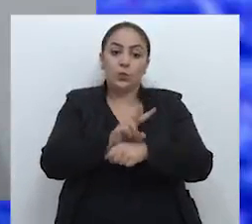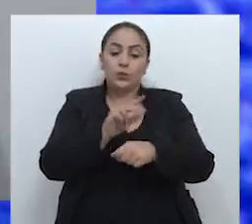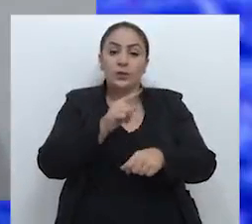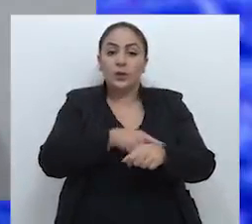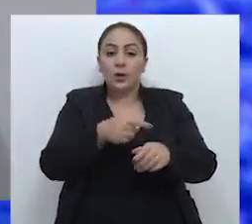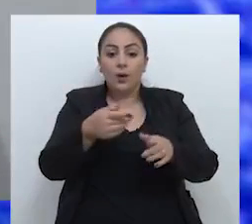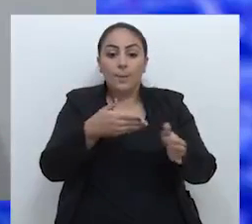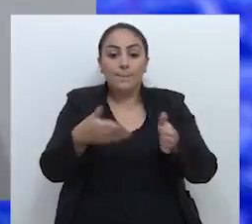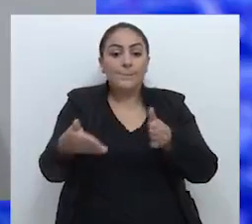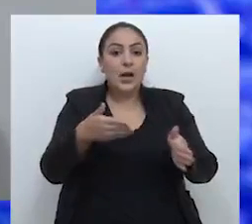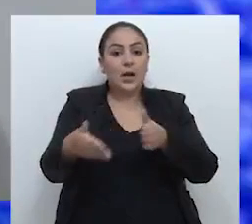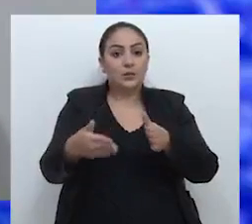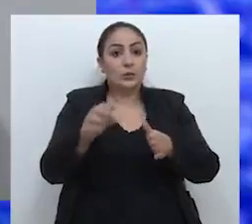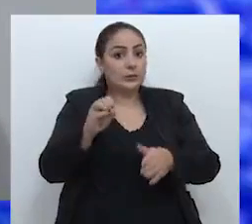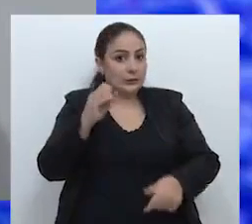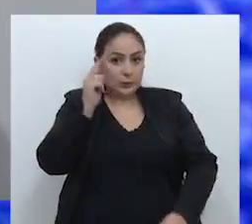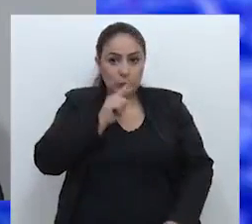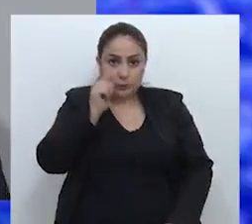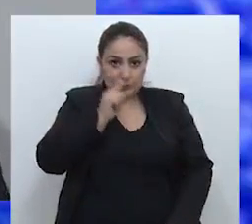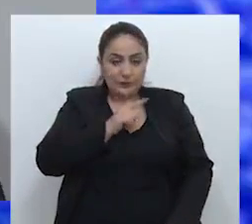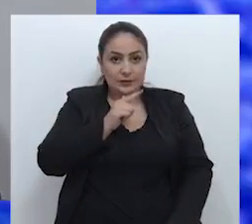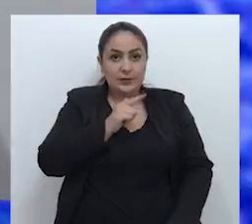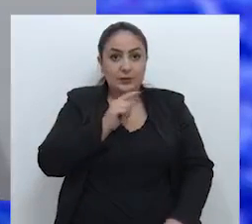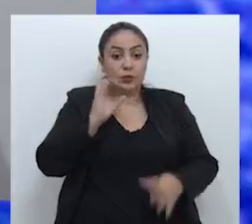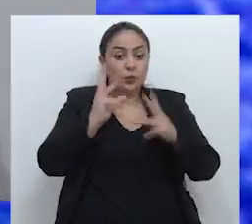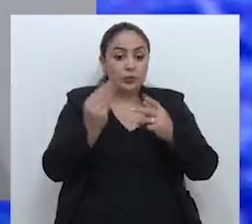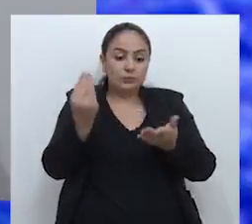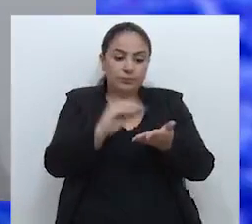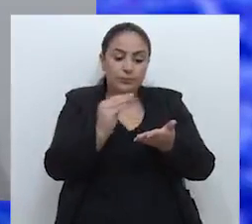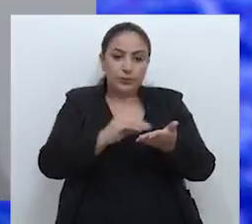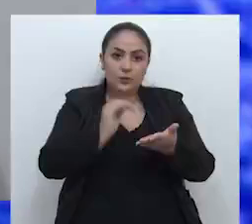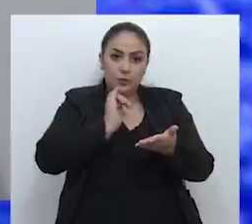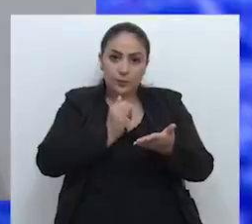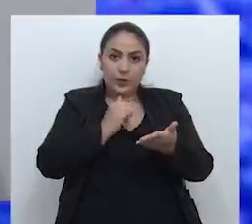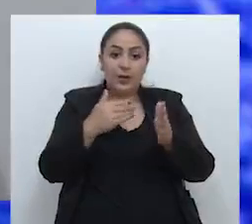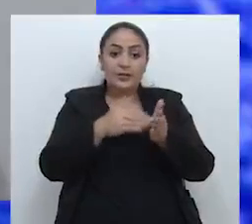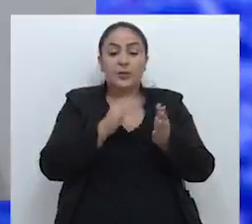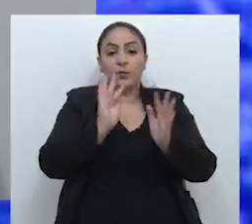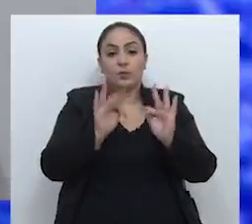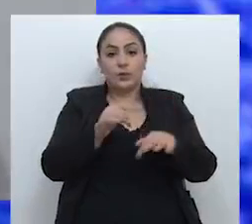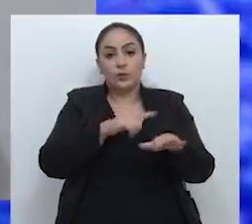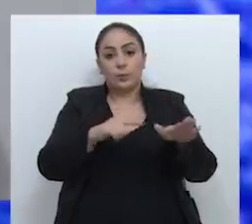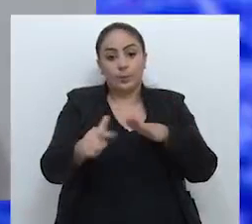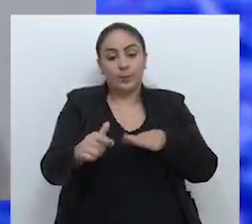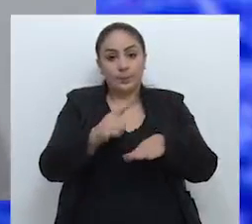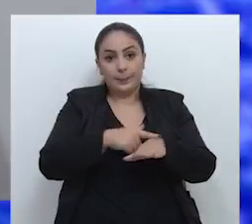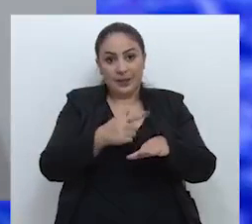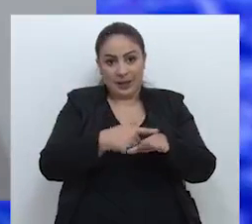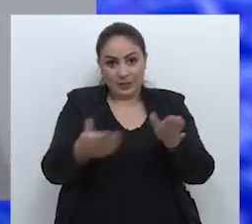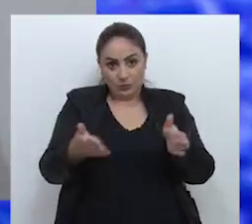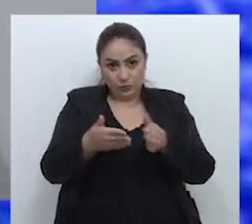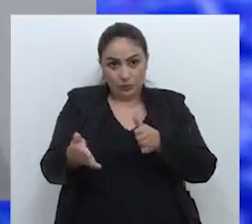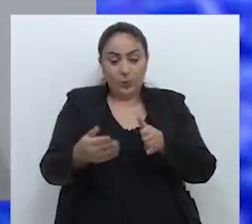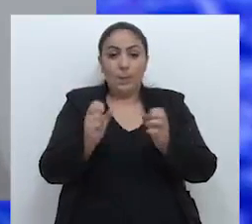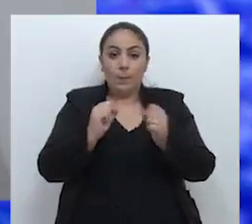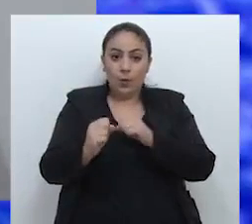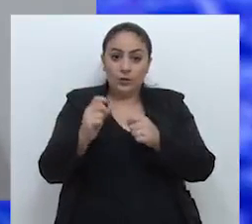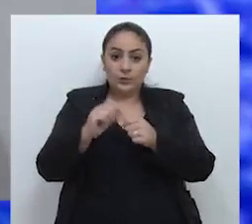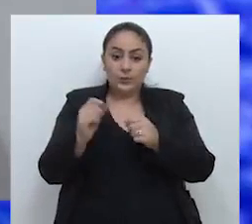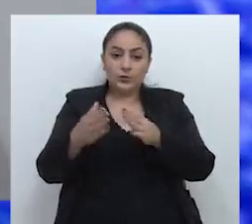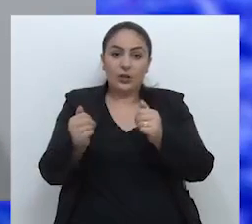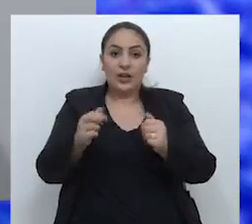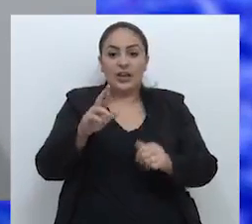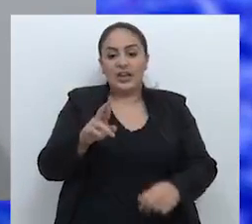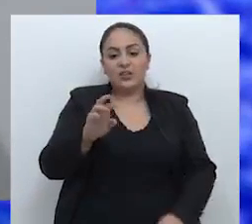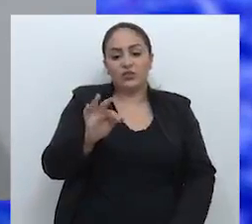observem o prazo e caso não consigam prestar todas as informações até o final do prazo, é possível fazer a retificação da declaração